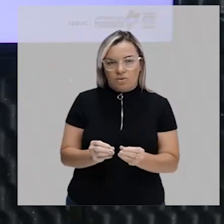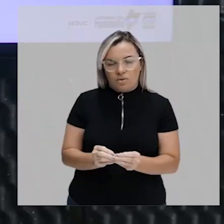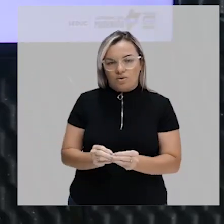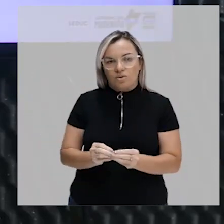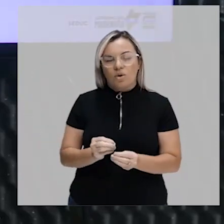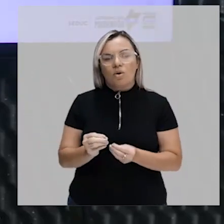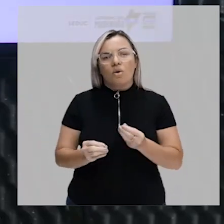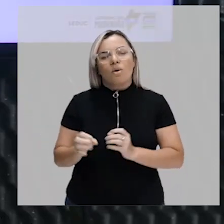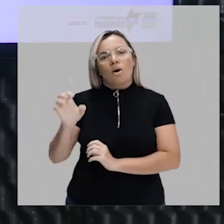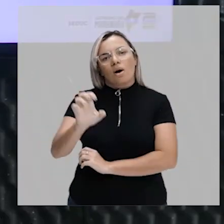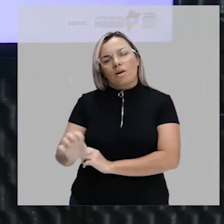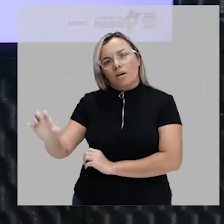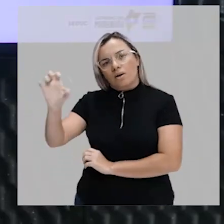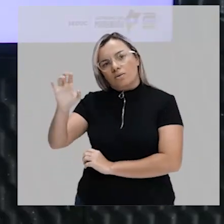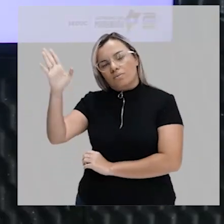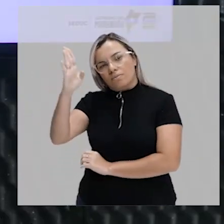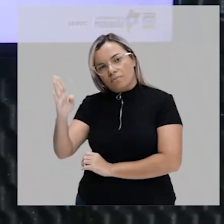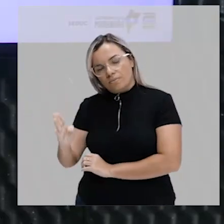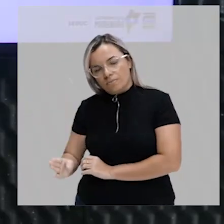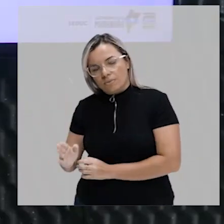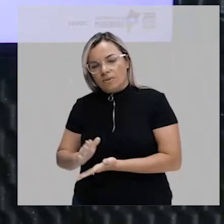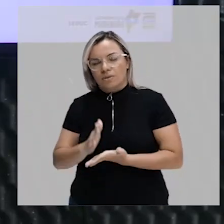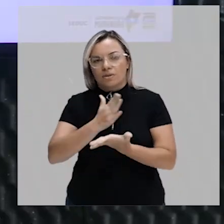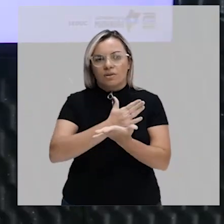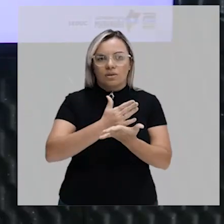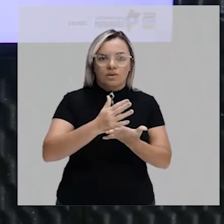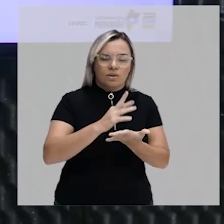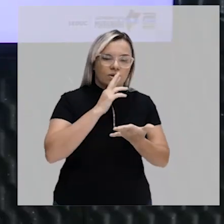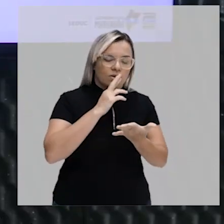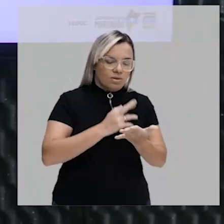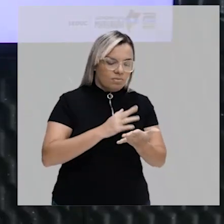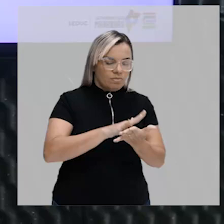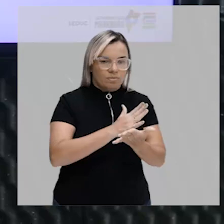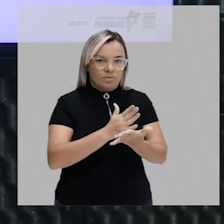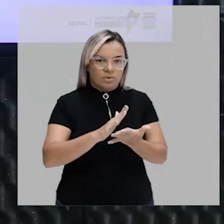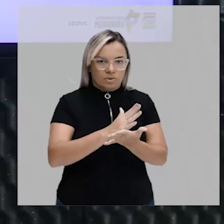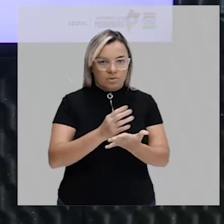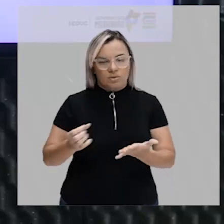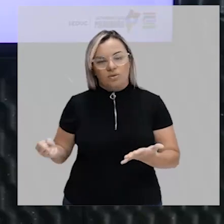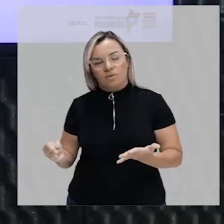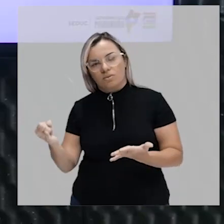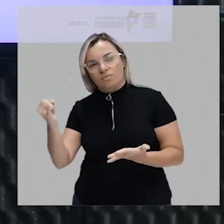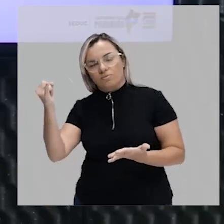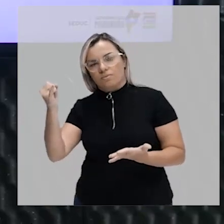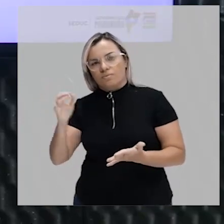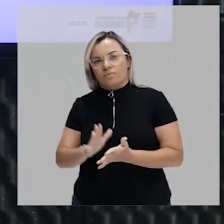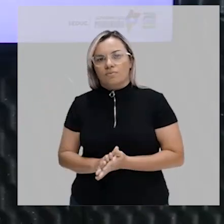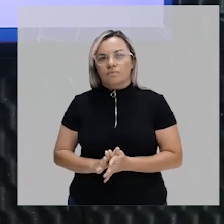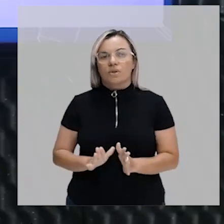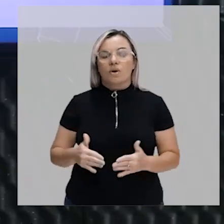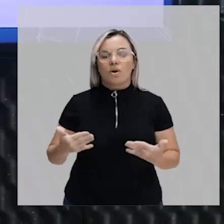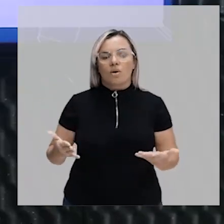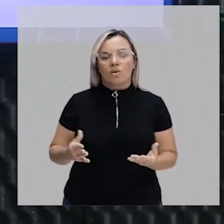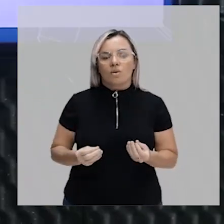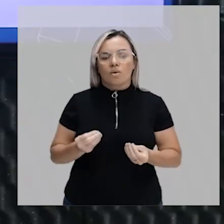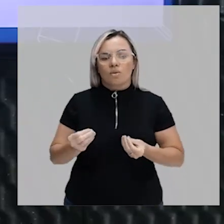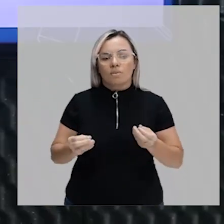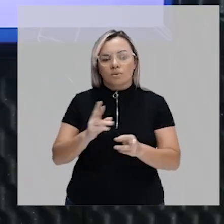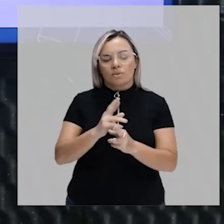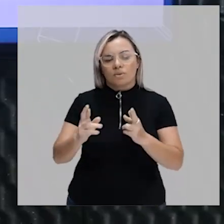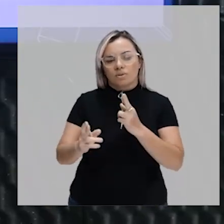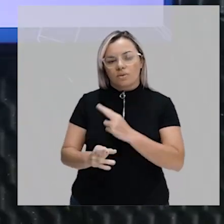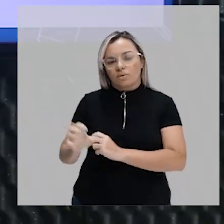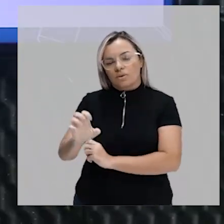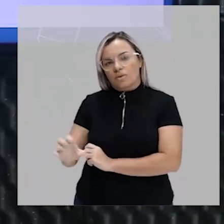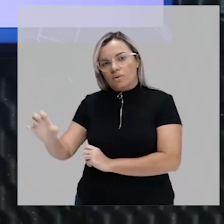as regiões brasileiras, tá? Nós vamos começar a responder algumas questões importantes sobre, né, as regiões